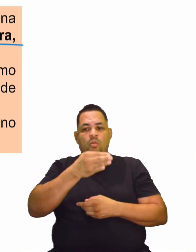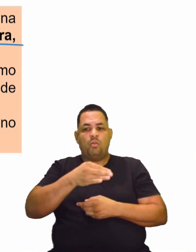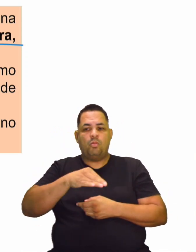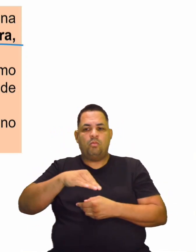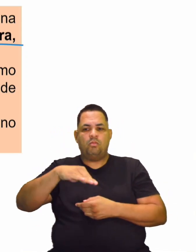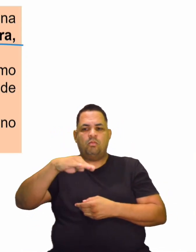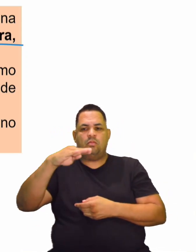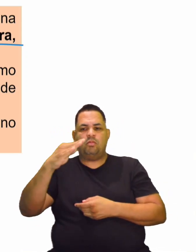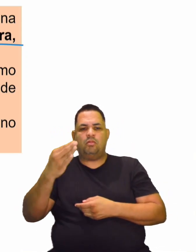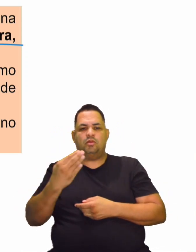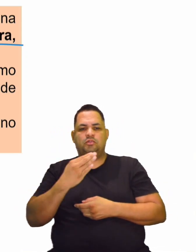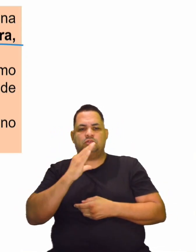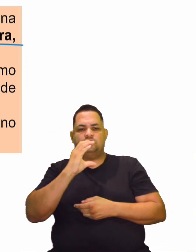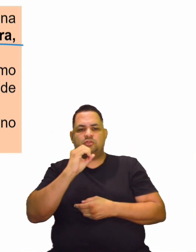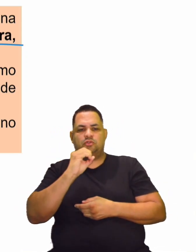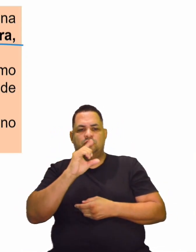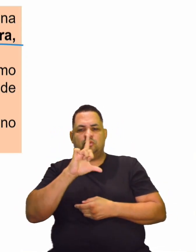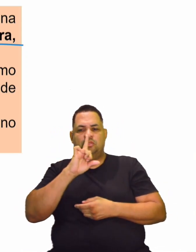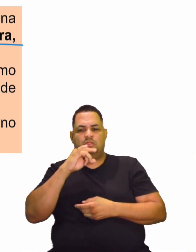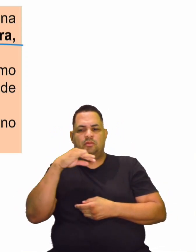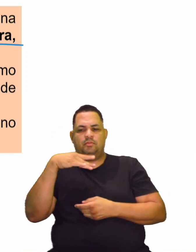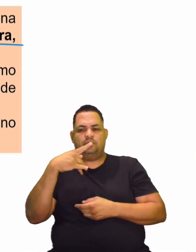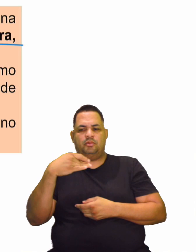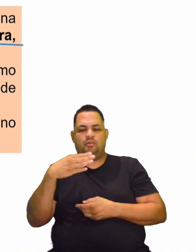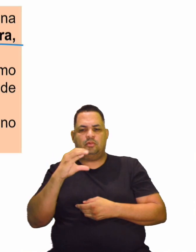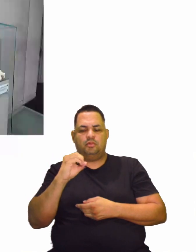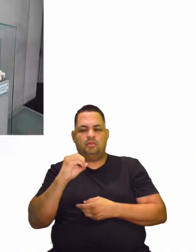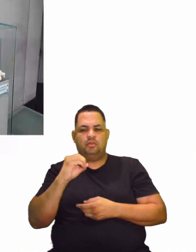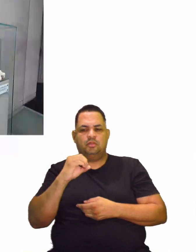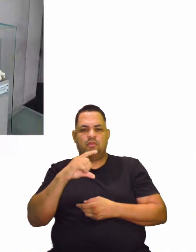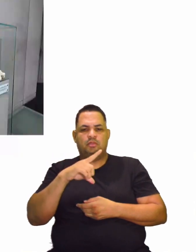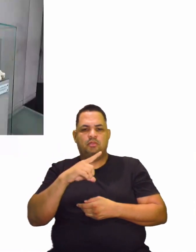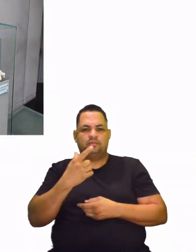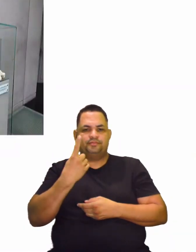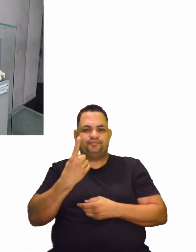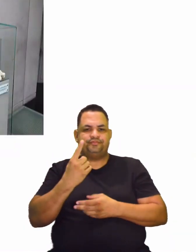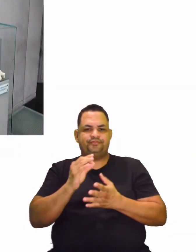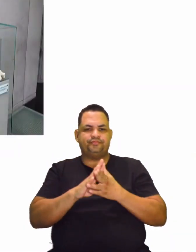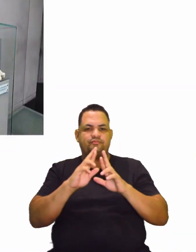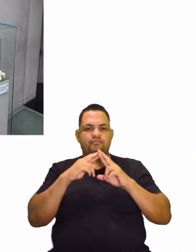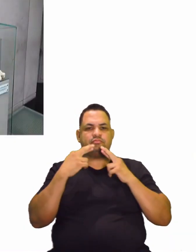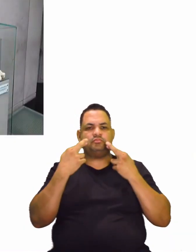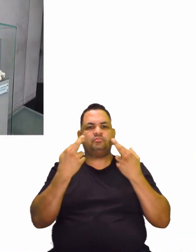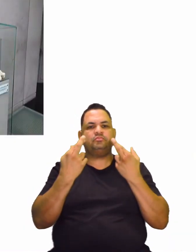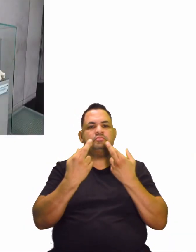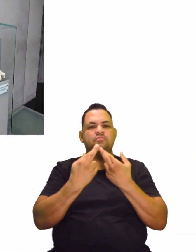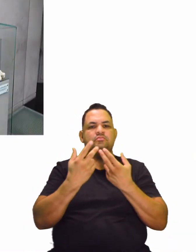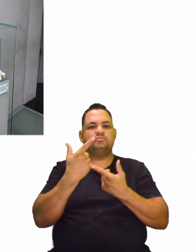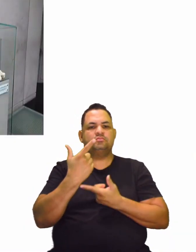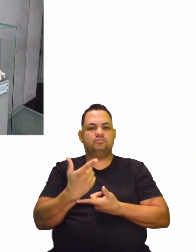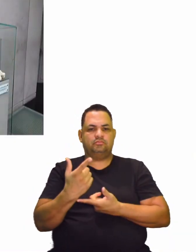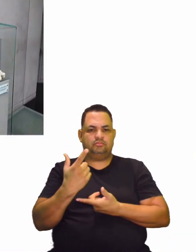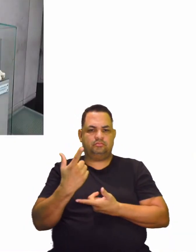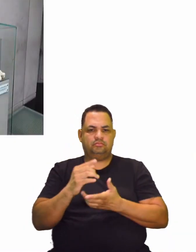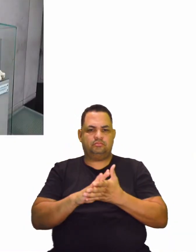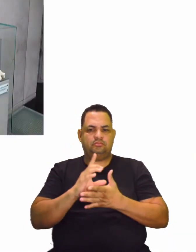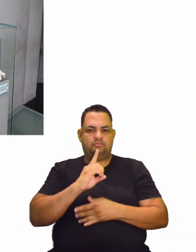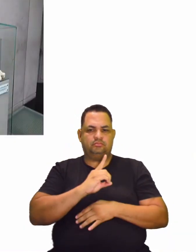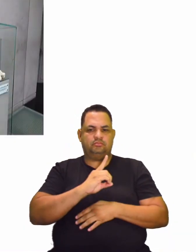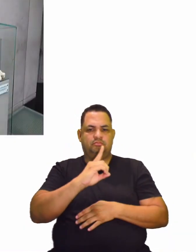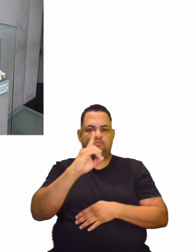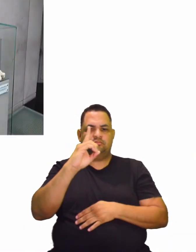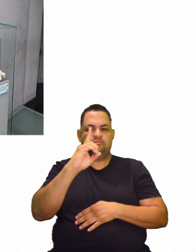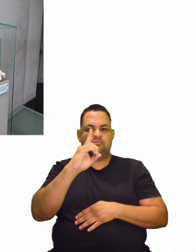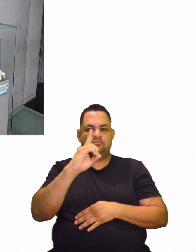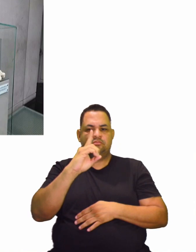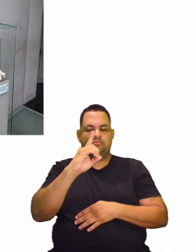uma imagem aqui, que refere, então, a esses deuses, olha. É